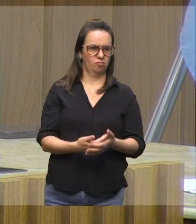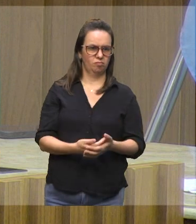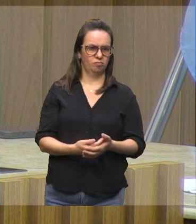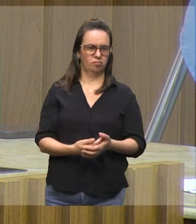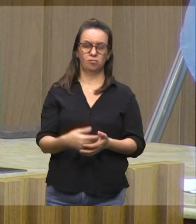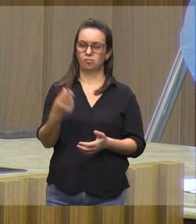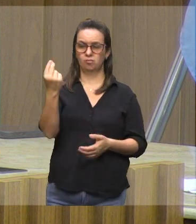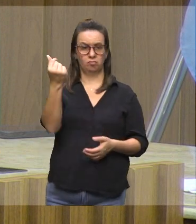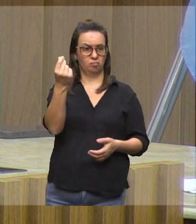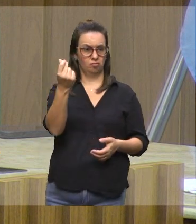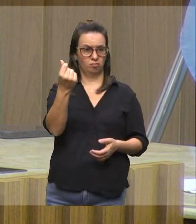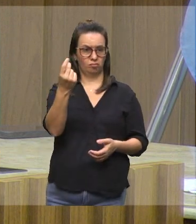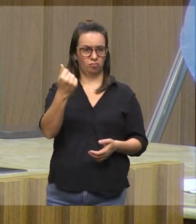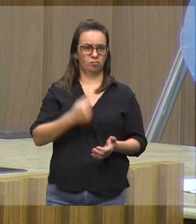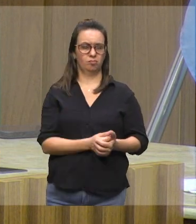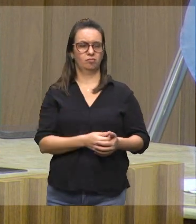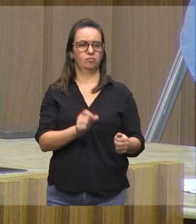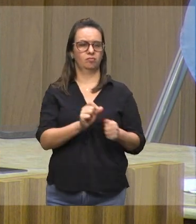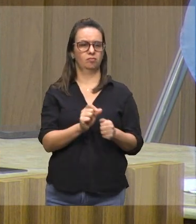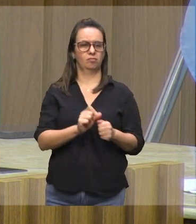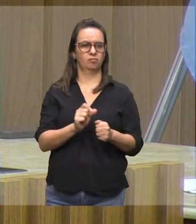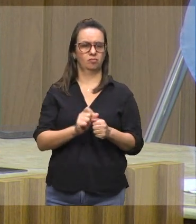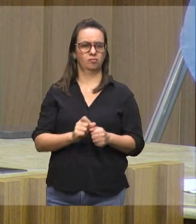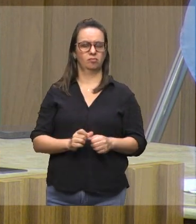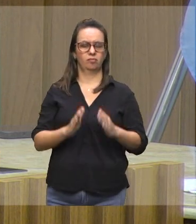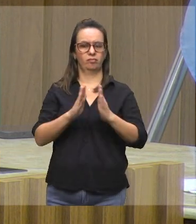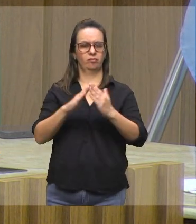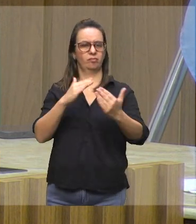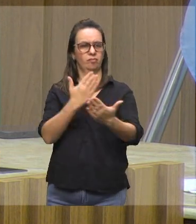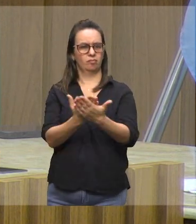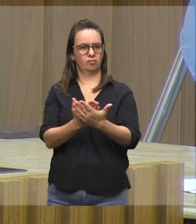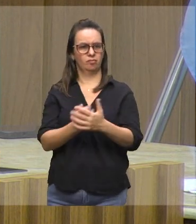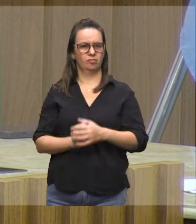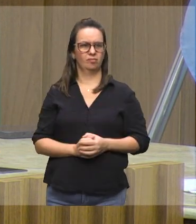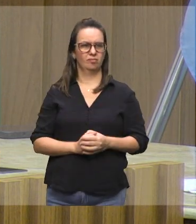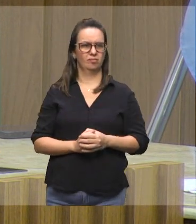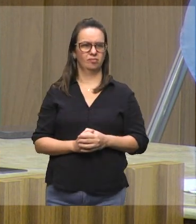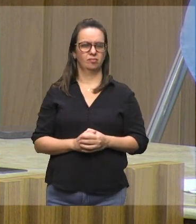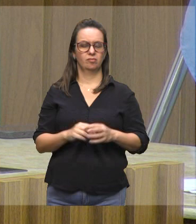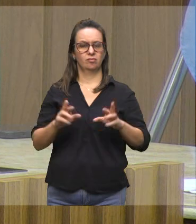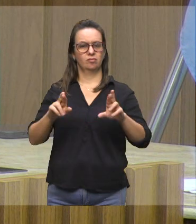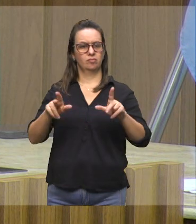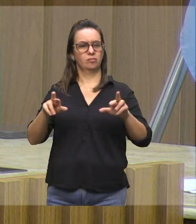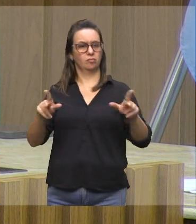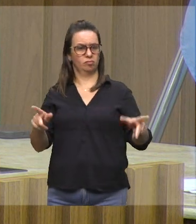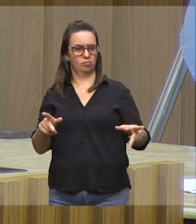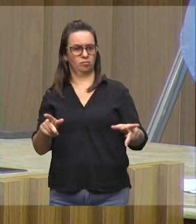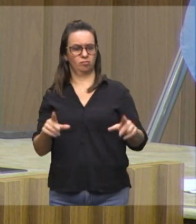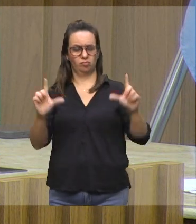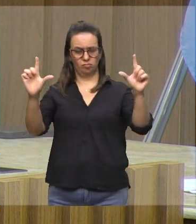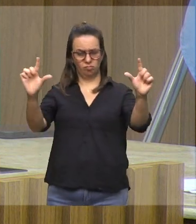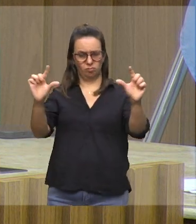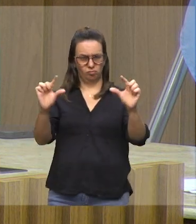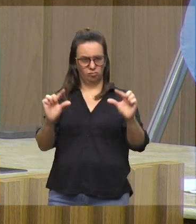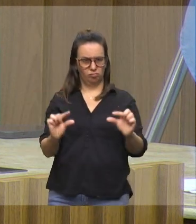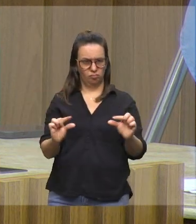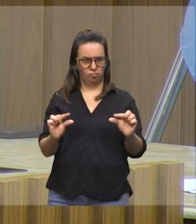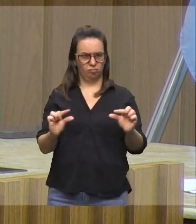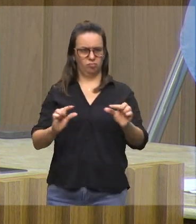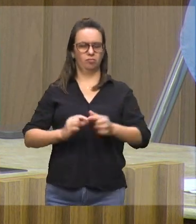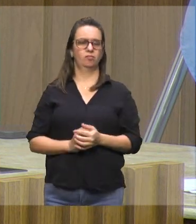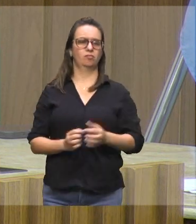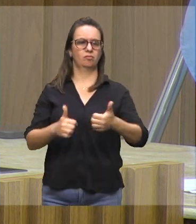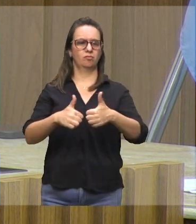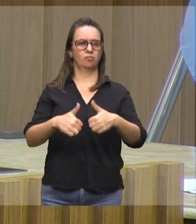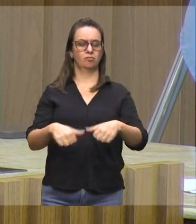de renda. Então, fazer com que a escola seja um ambiente para que essas desigualdades sejam menores observadas em